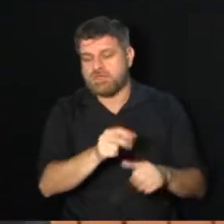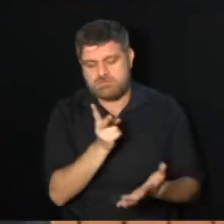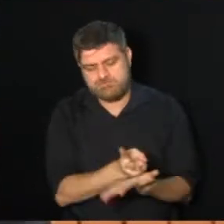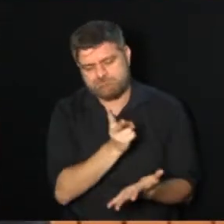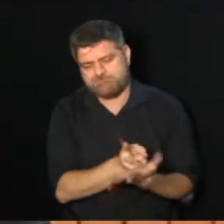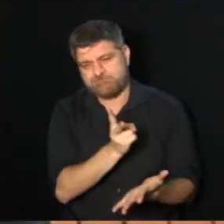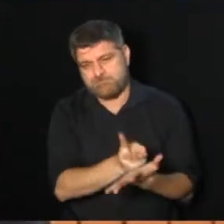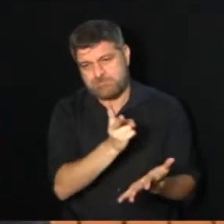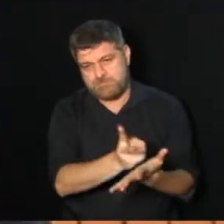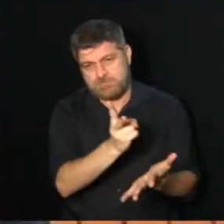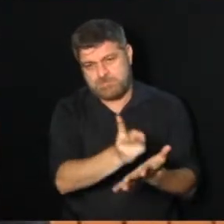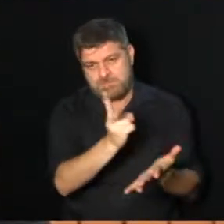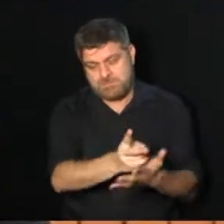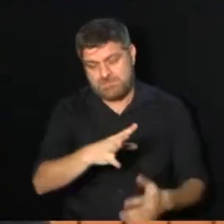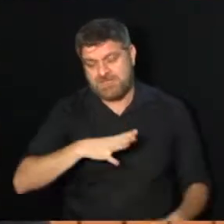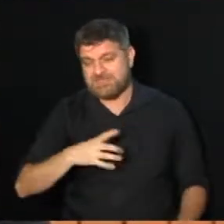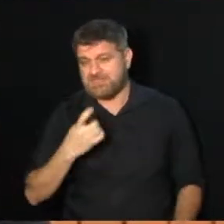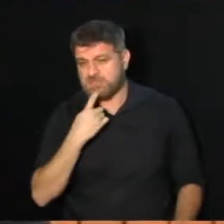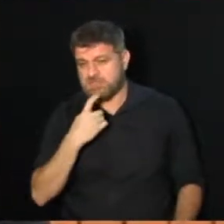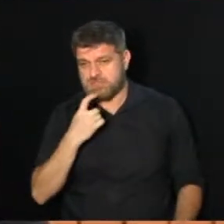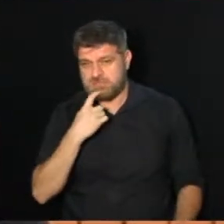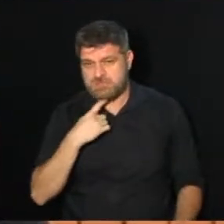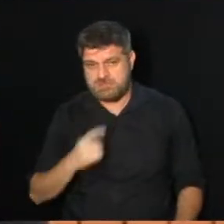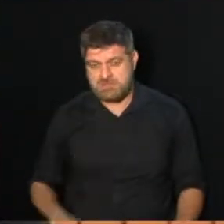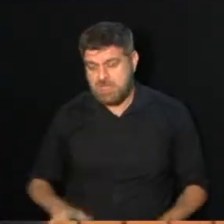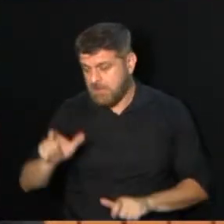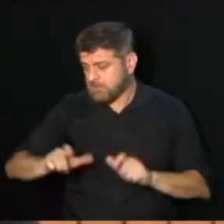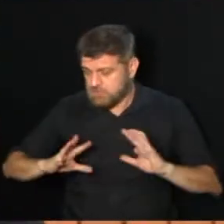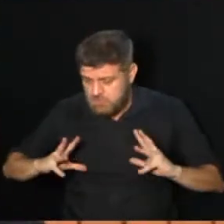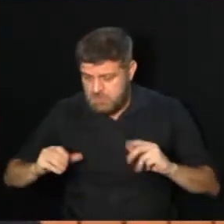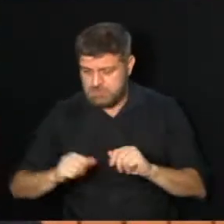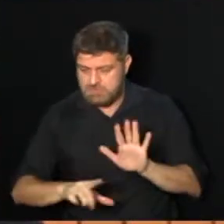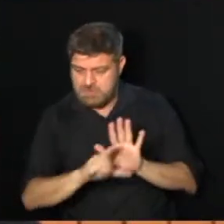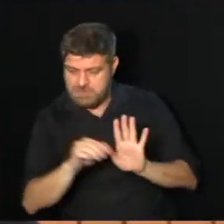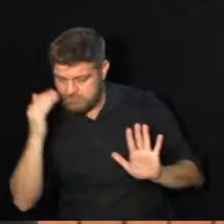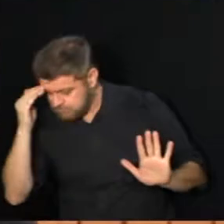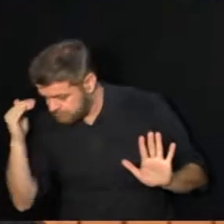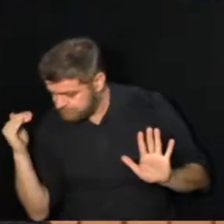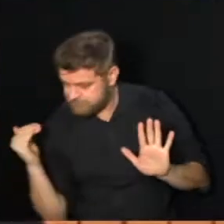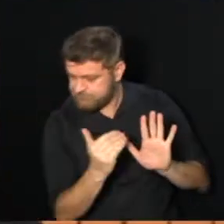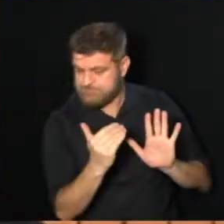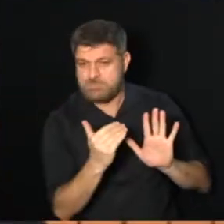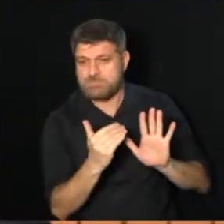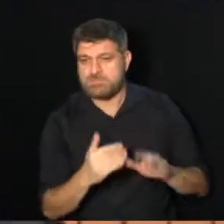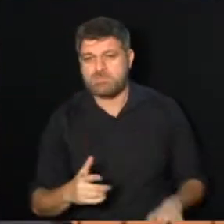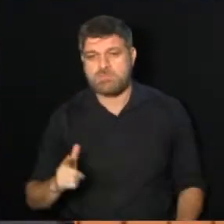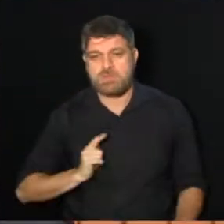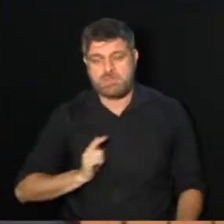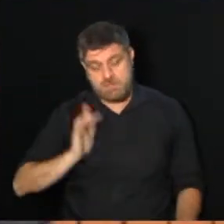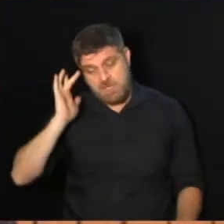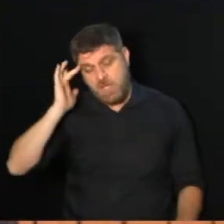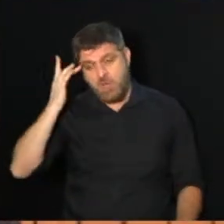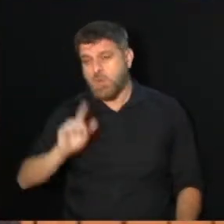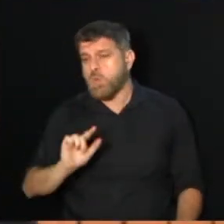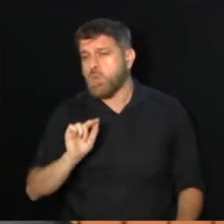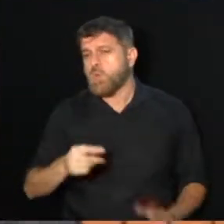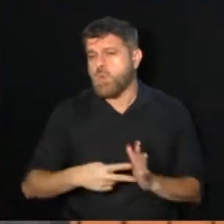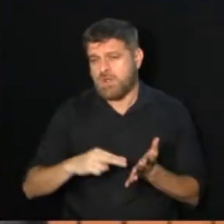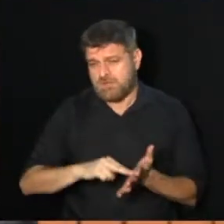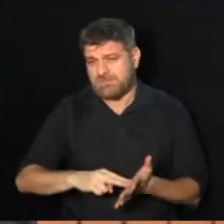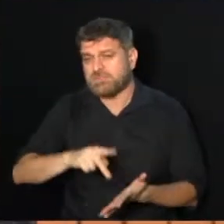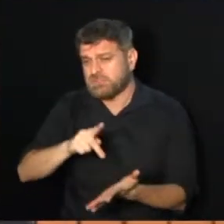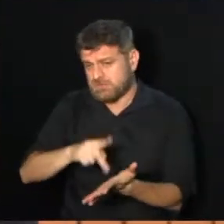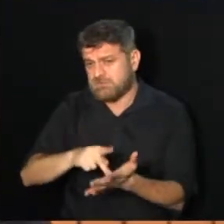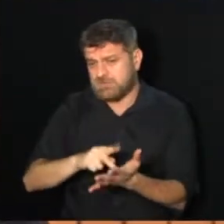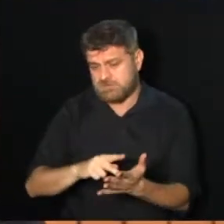é instituída no âmbito do município para todos observarem e cumprirem, e eu acho que isso vai significar realmente